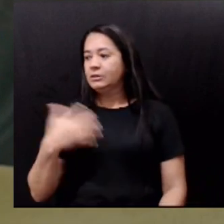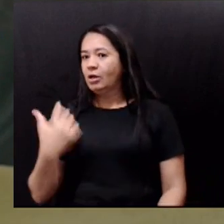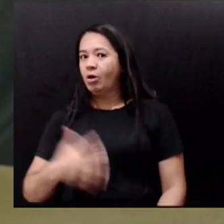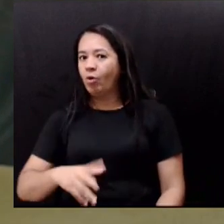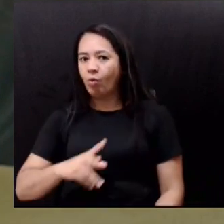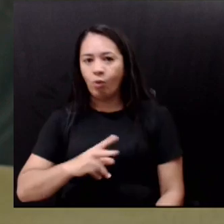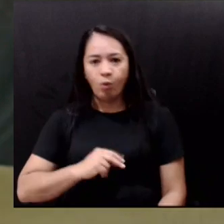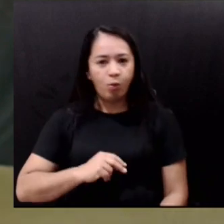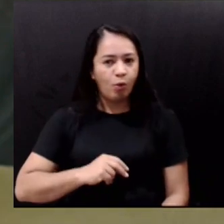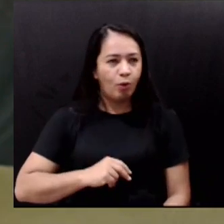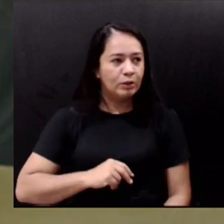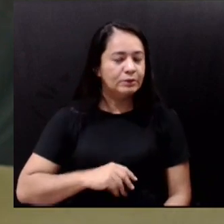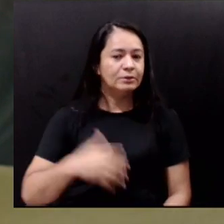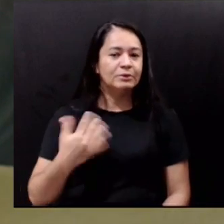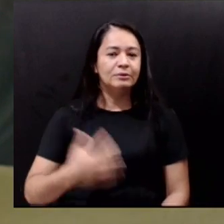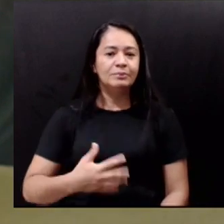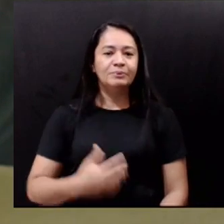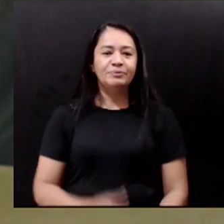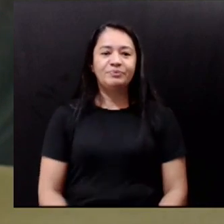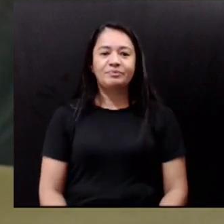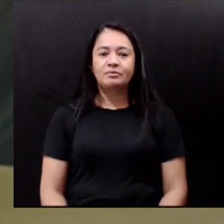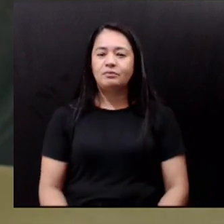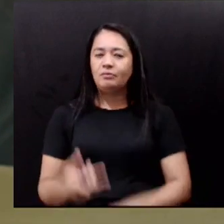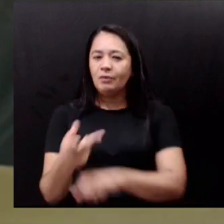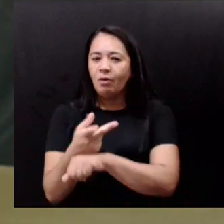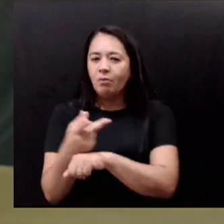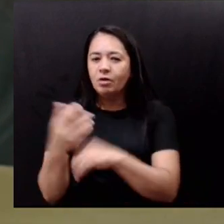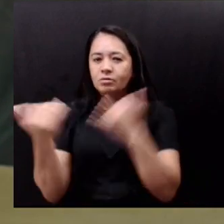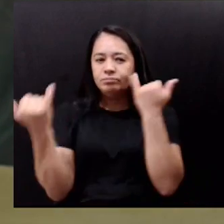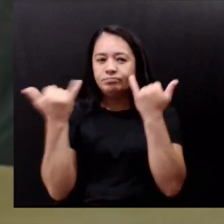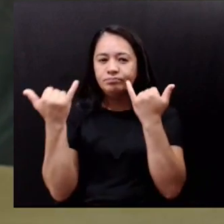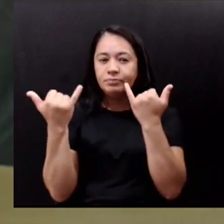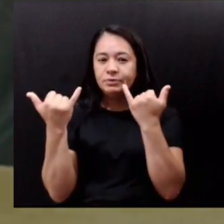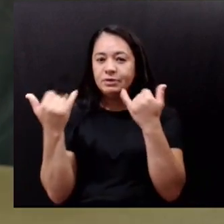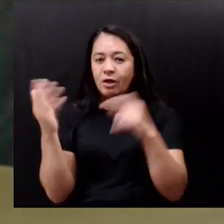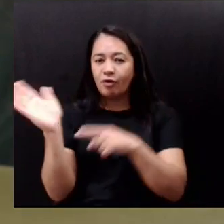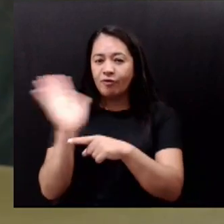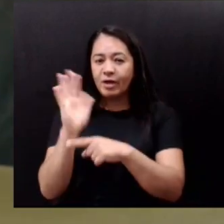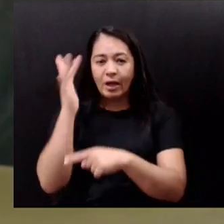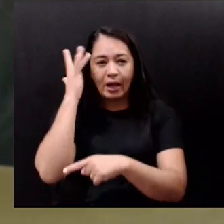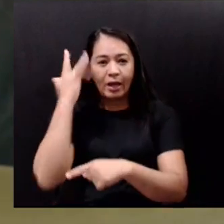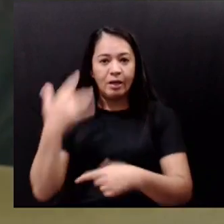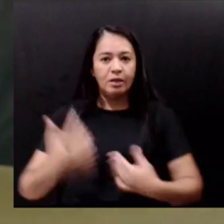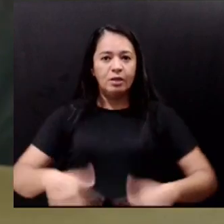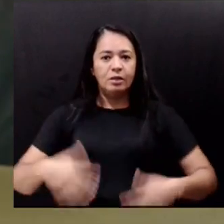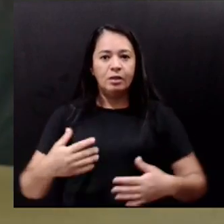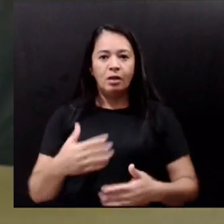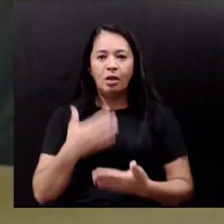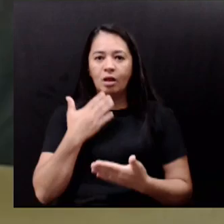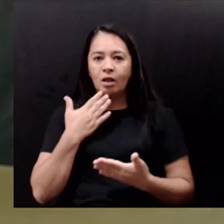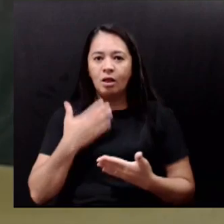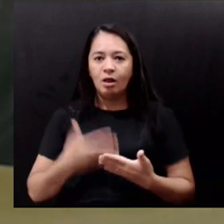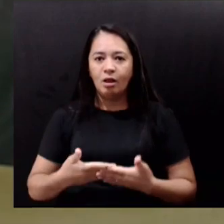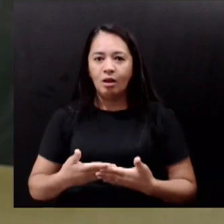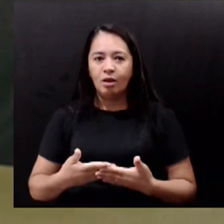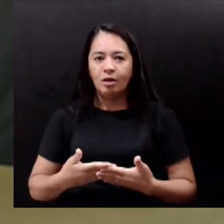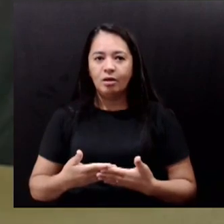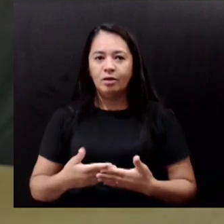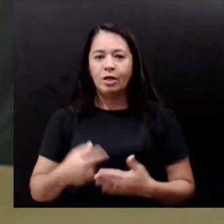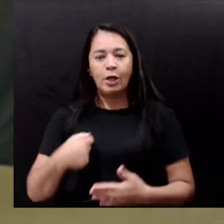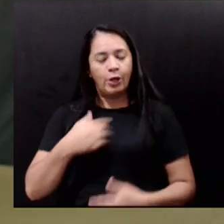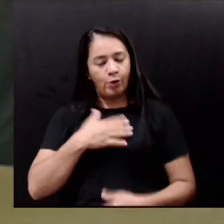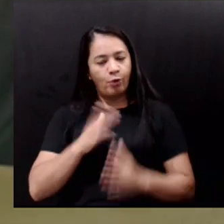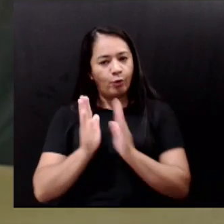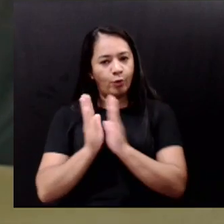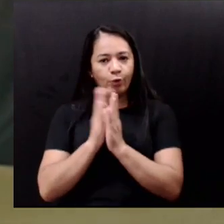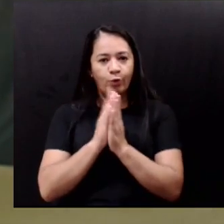para vocês. Eu tenho buscado informações, vou trazer alguns vídeos amanhã que é de deixar de boca aberta. Eu adoro boneca, adoro, acho muito